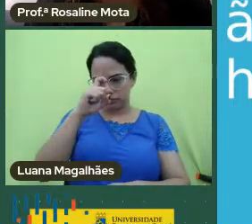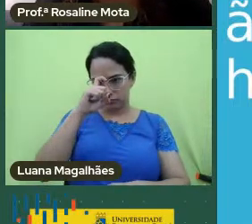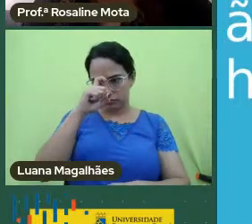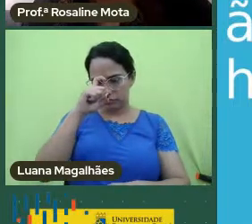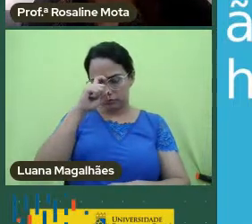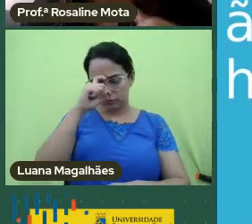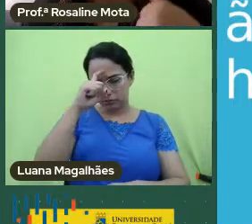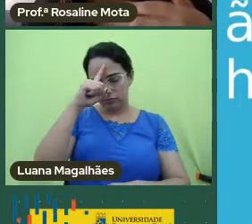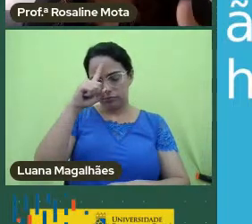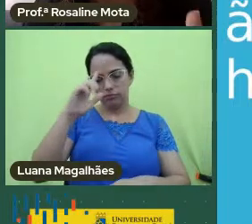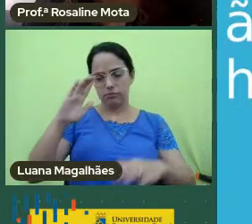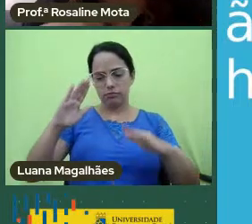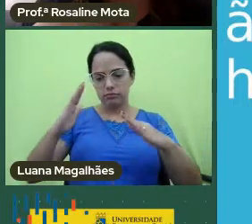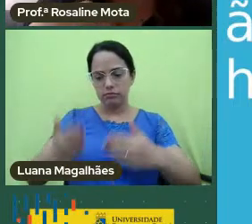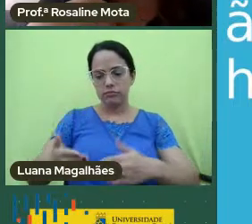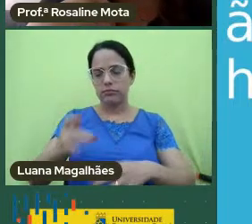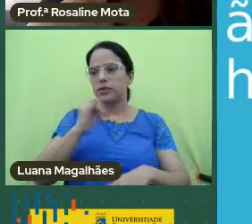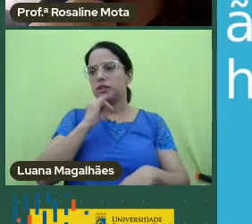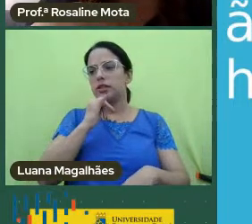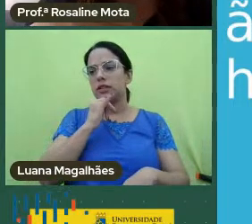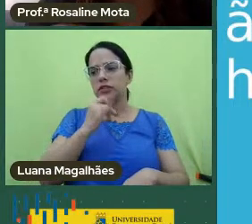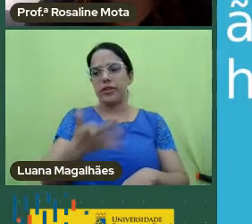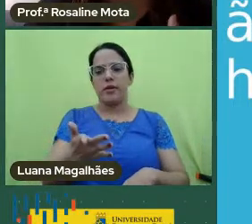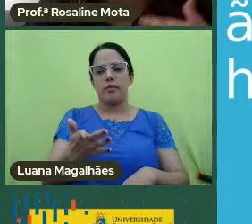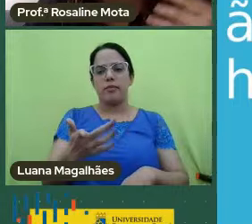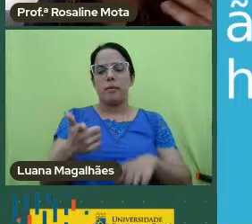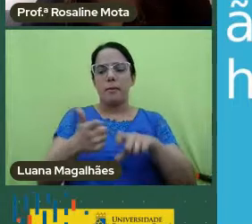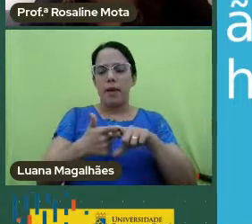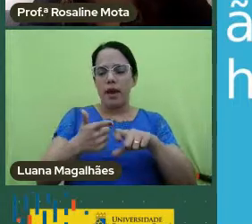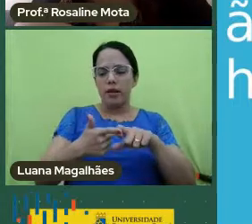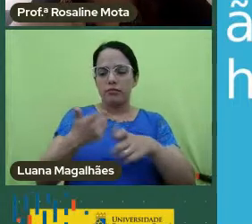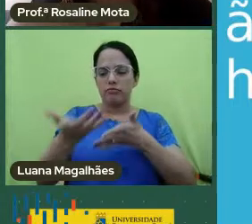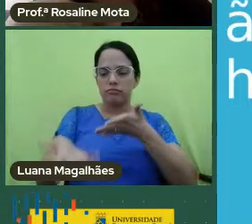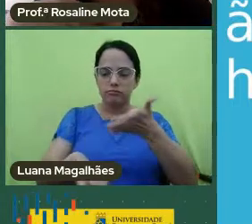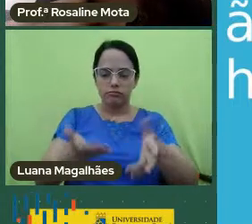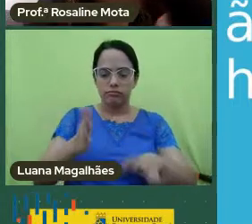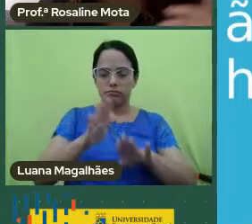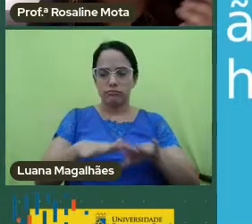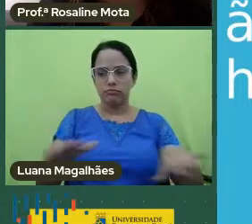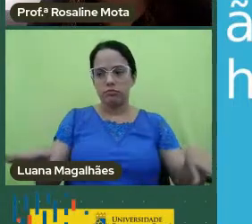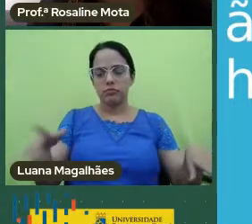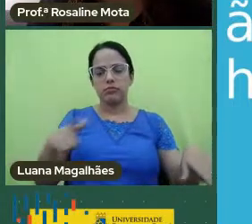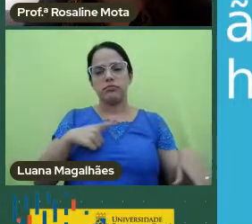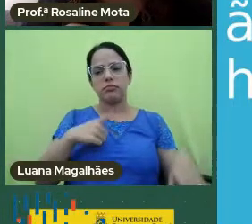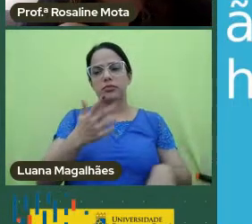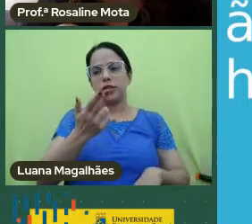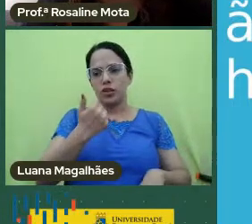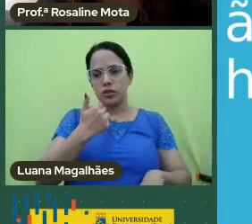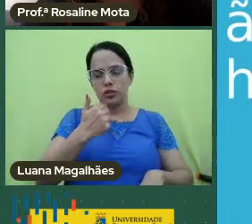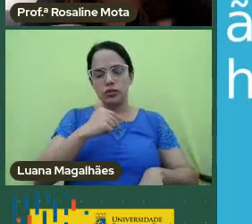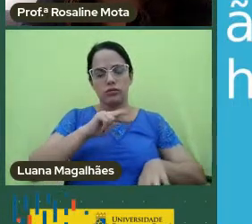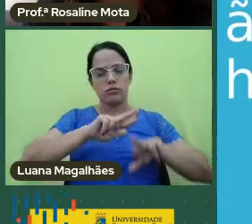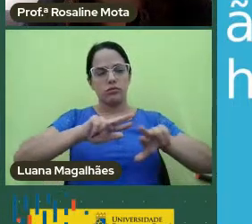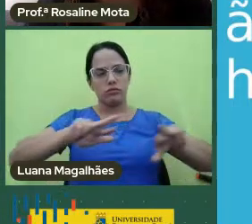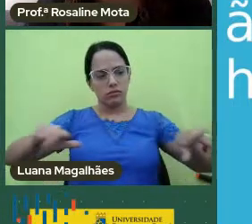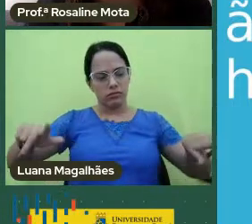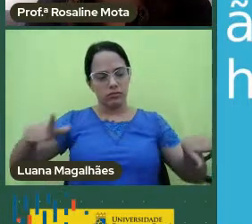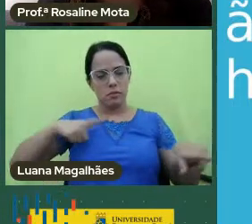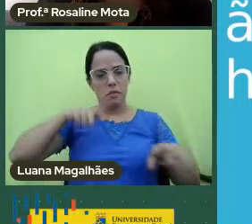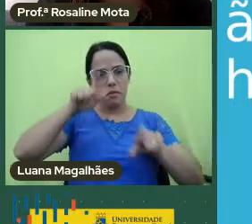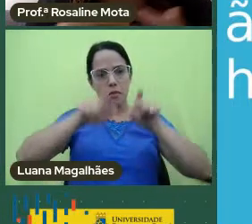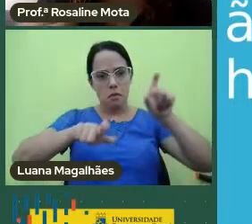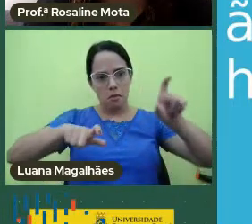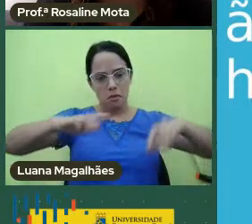você tem a pediatria, a oncologia, você tem a geriatria, você tem a nutrição e dietética, você tem os